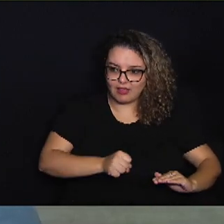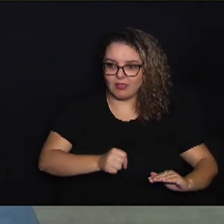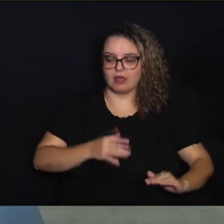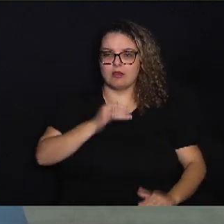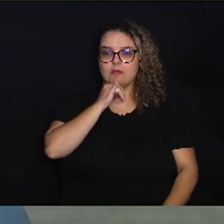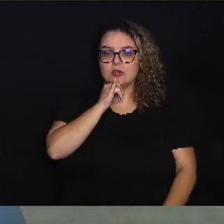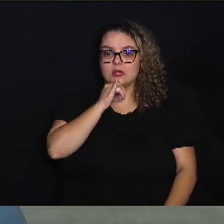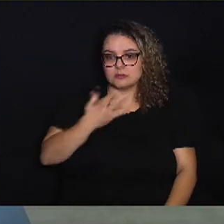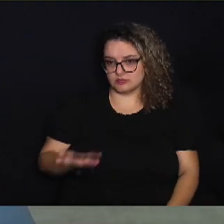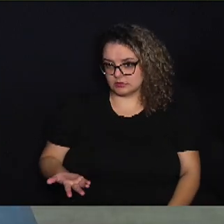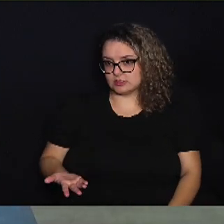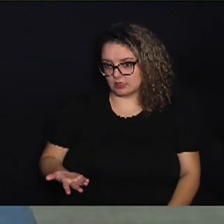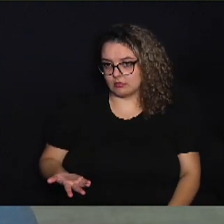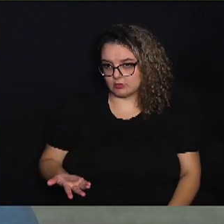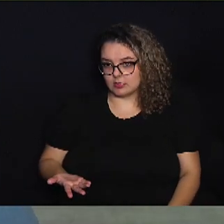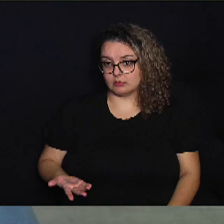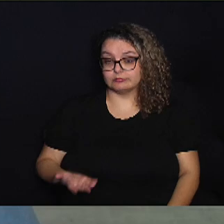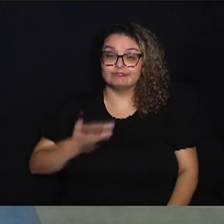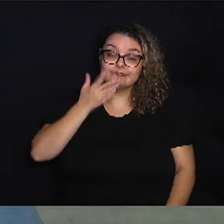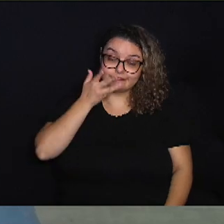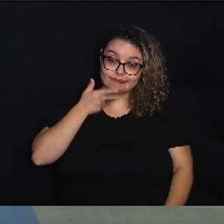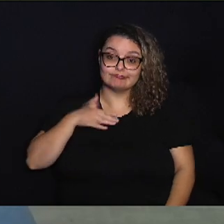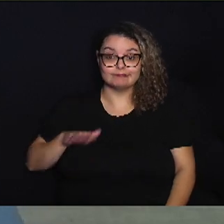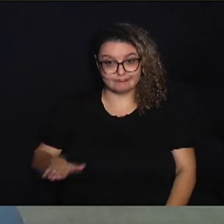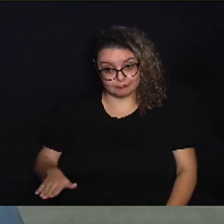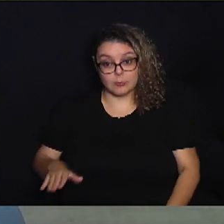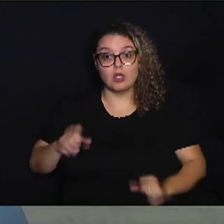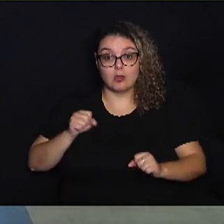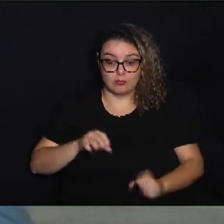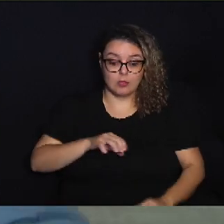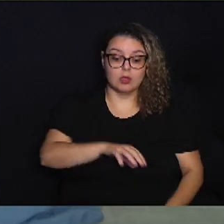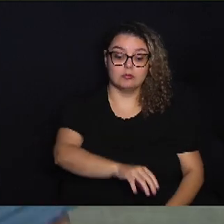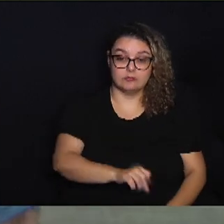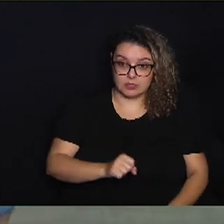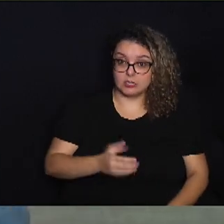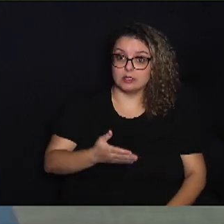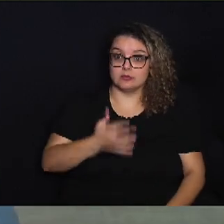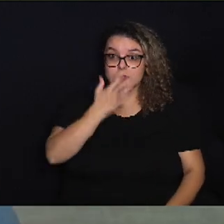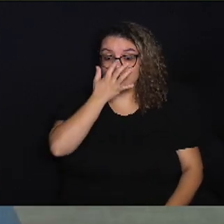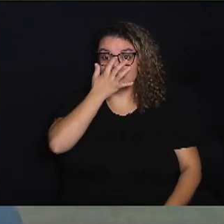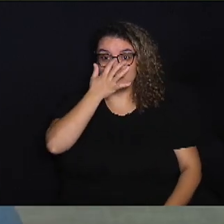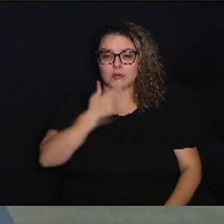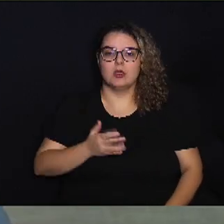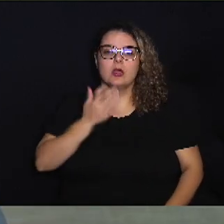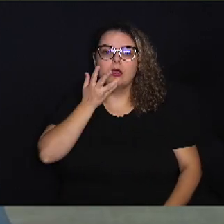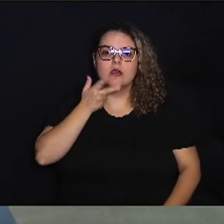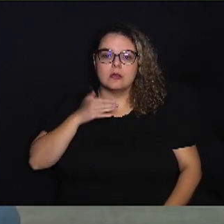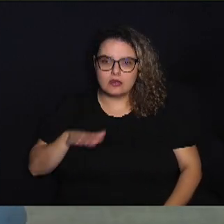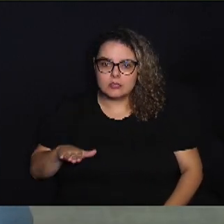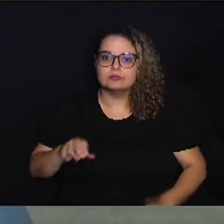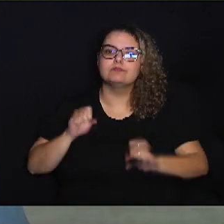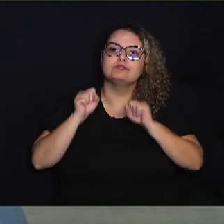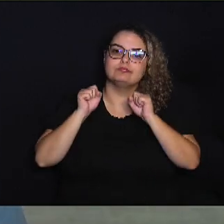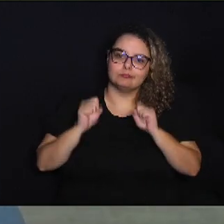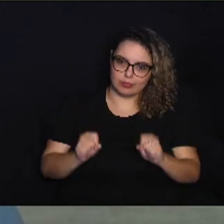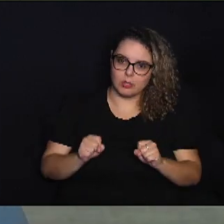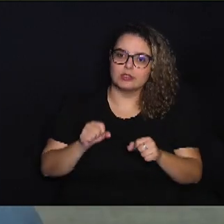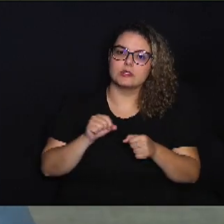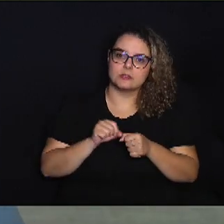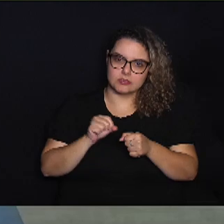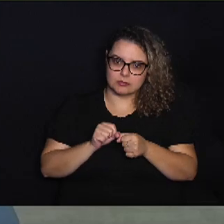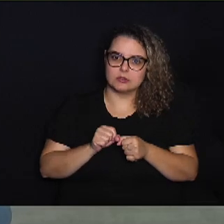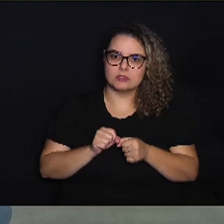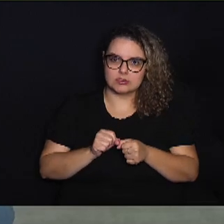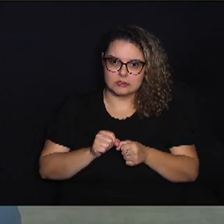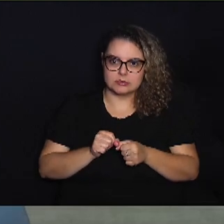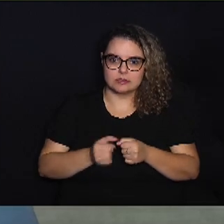na parte de baixo, a criança pequena ela pode pegar aquilo lá. A criança pode fazer a